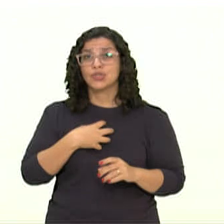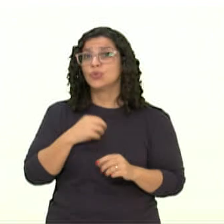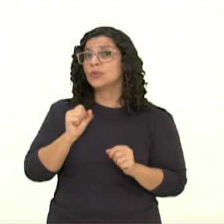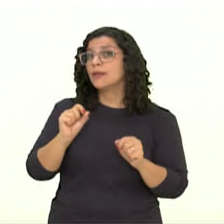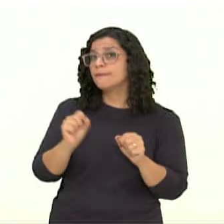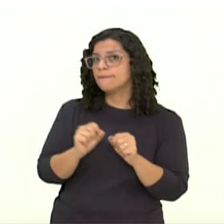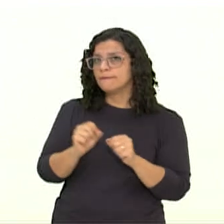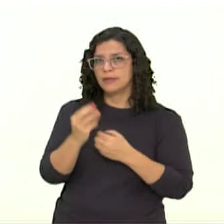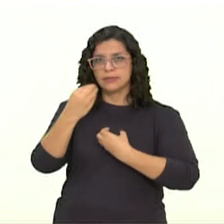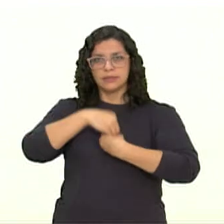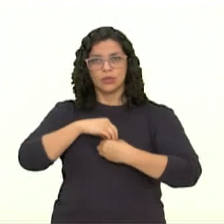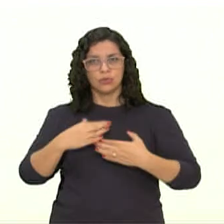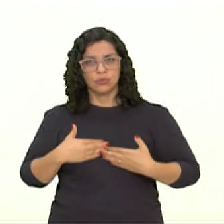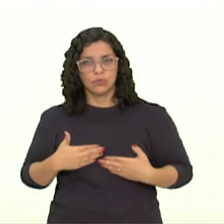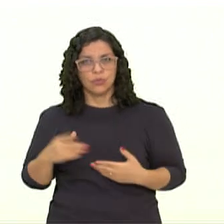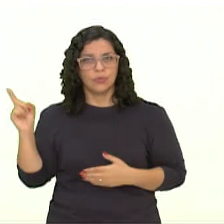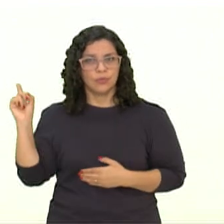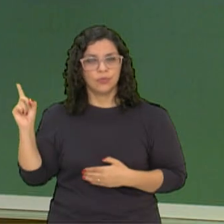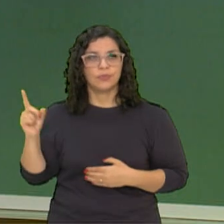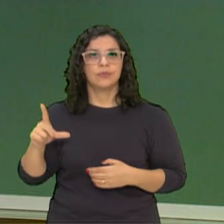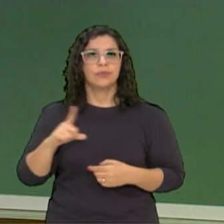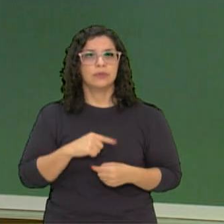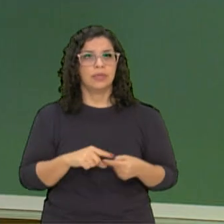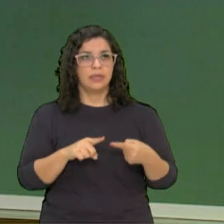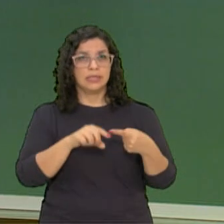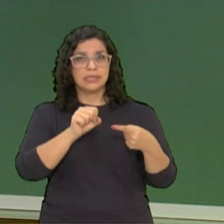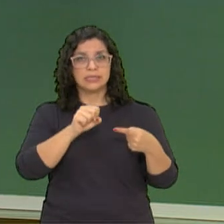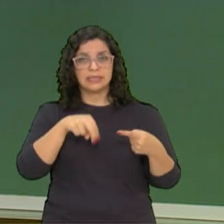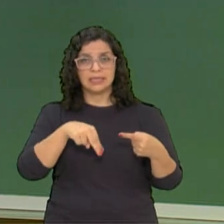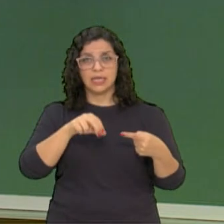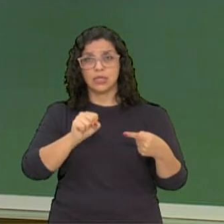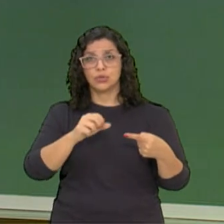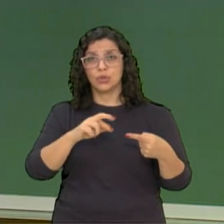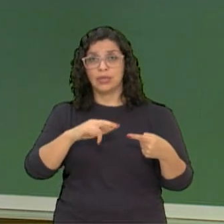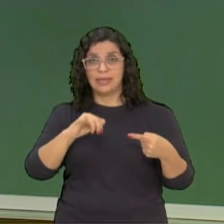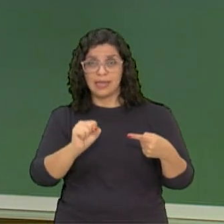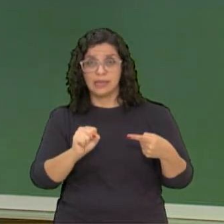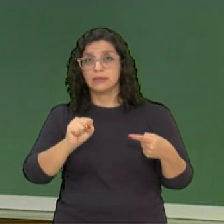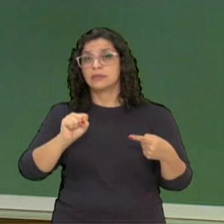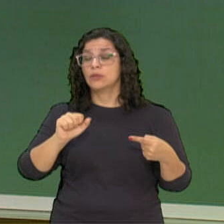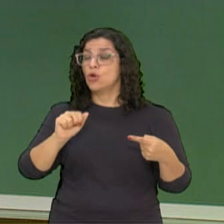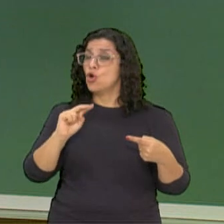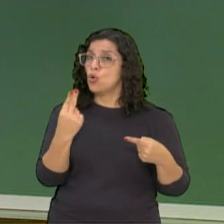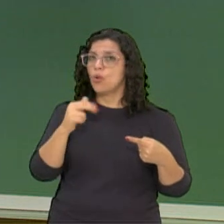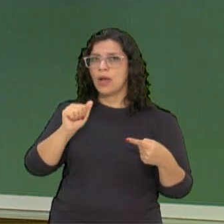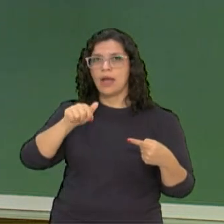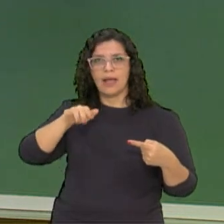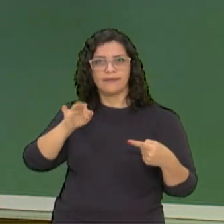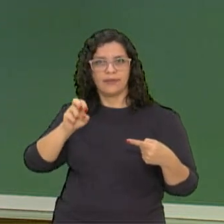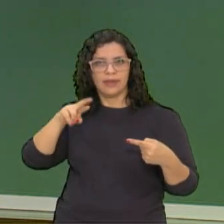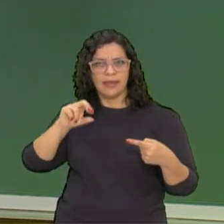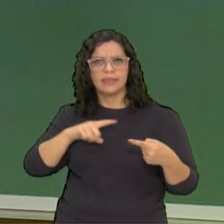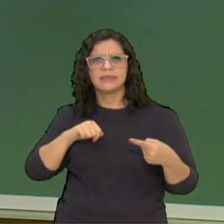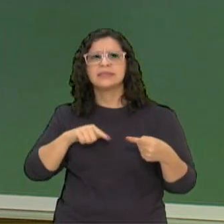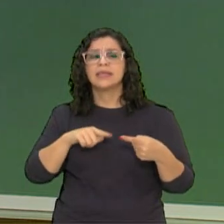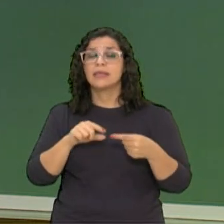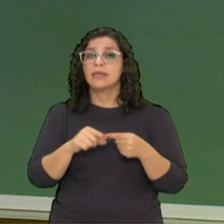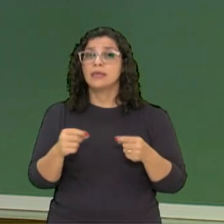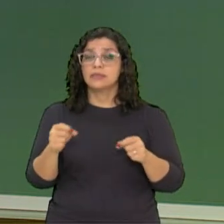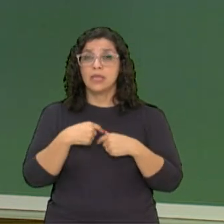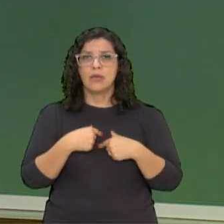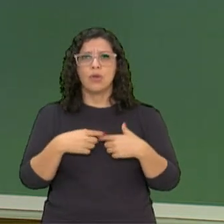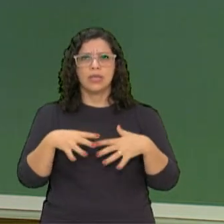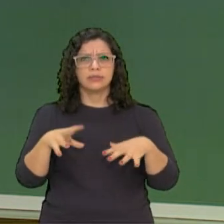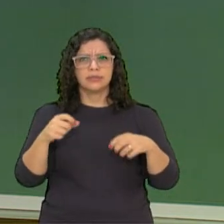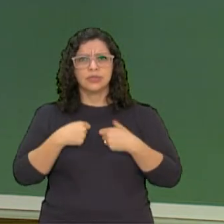função. Beleza, nós vamos ter ali os sensoriais ou aferentes, aqueles que eles vão receber o estímulo e